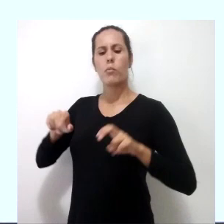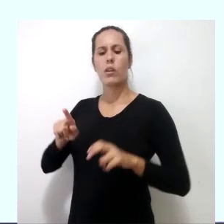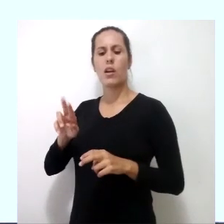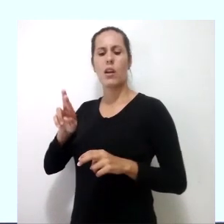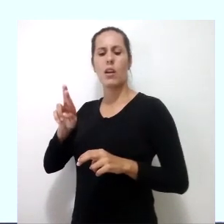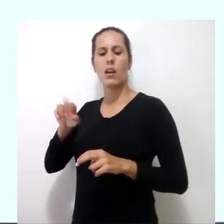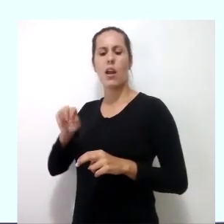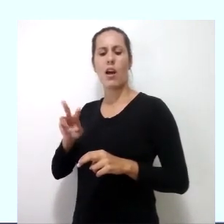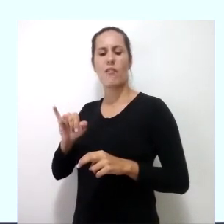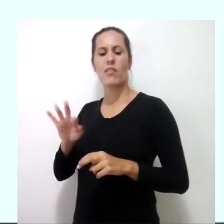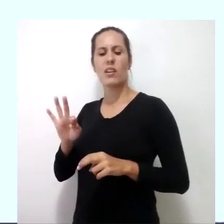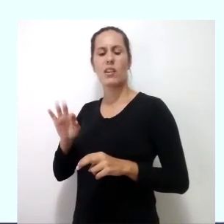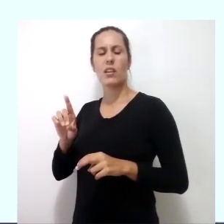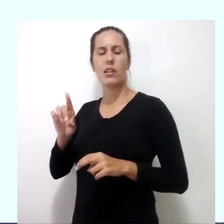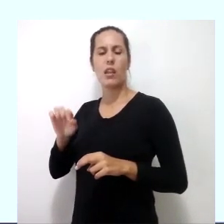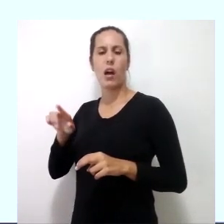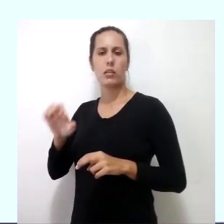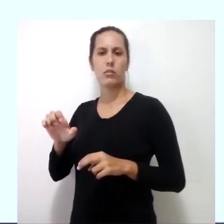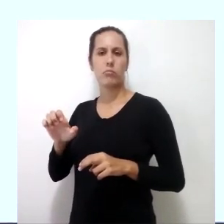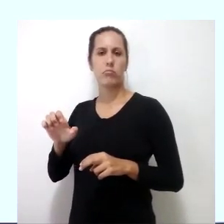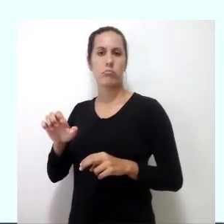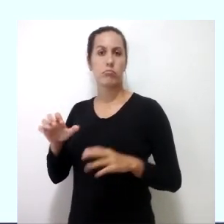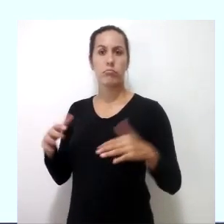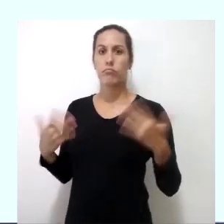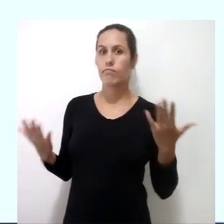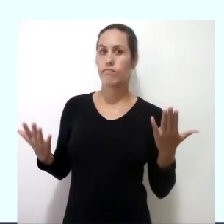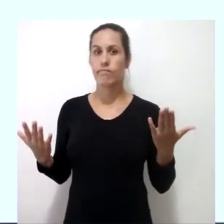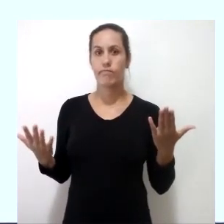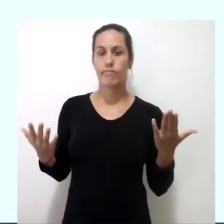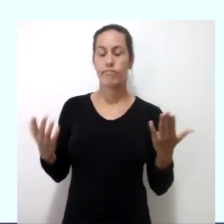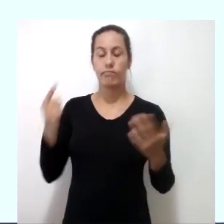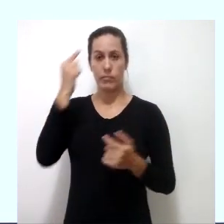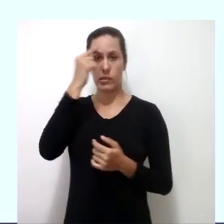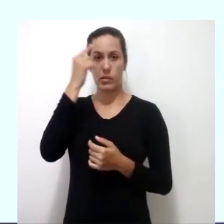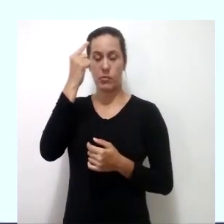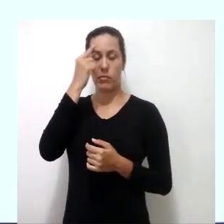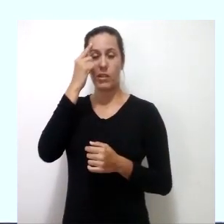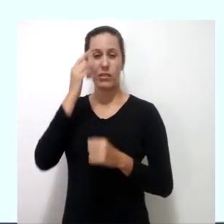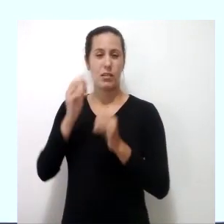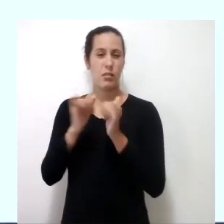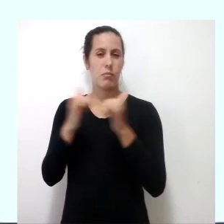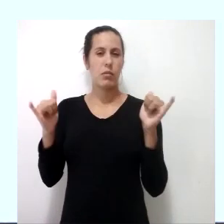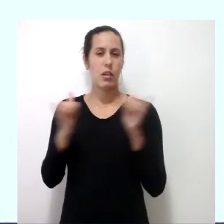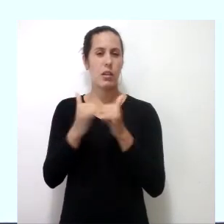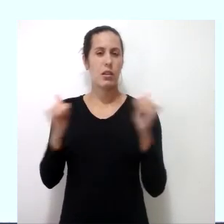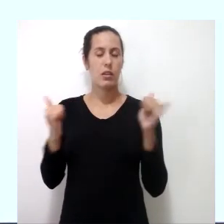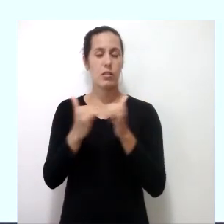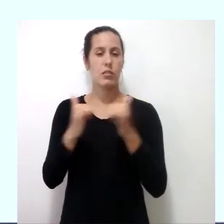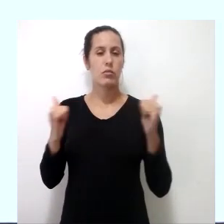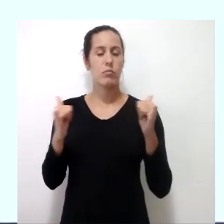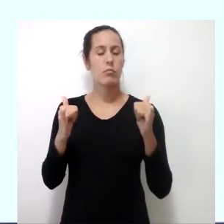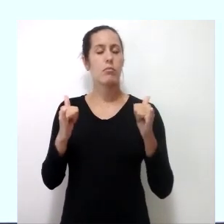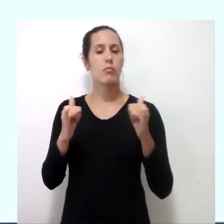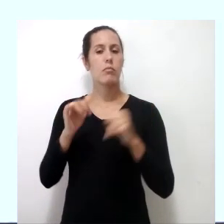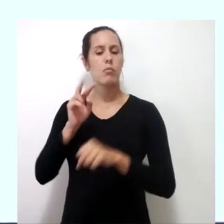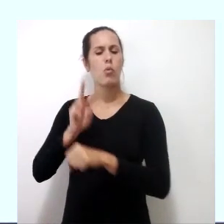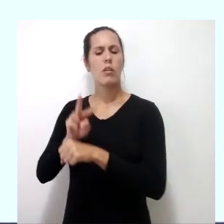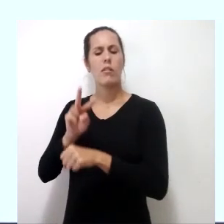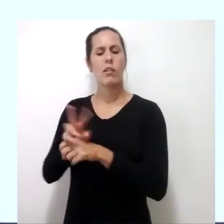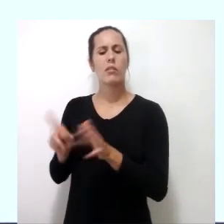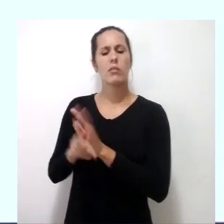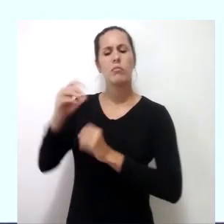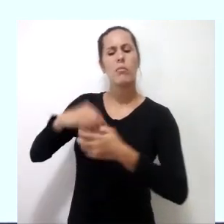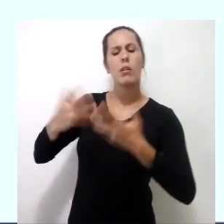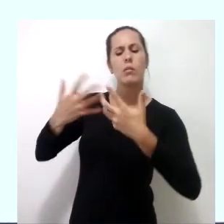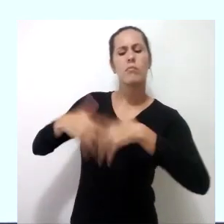a gente agora vai pensar em relação ao conceito de energia de conservação, né? Em relação à questão de conservação da